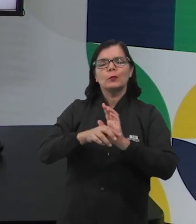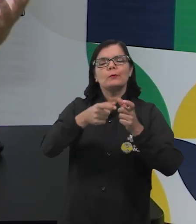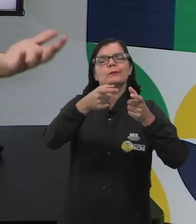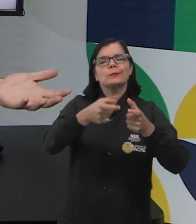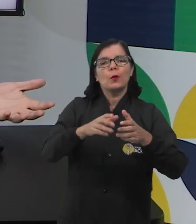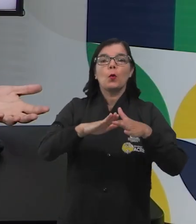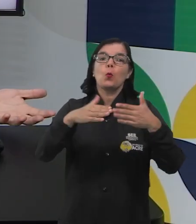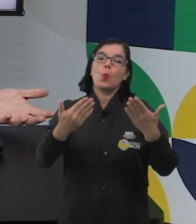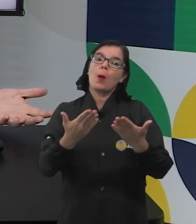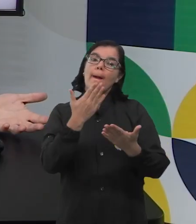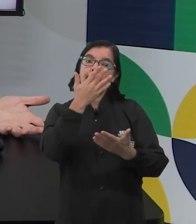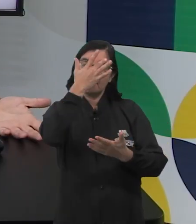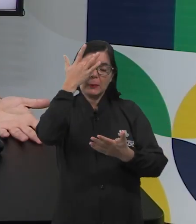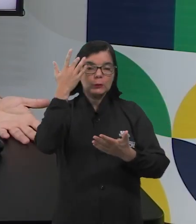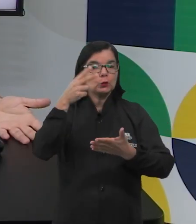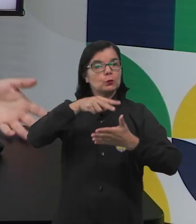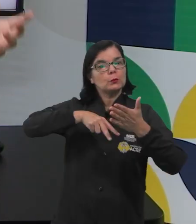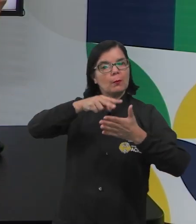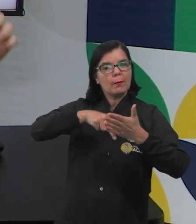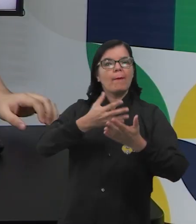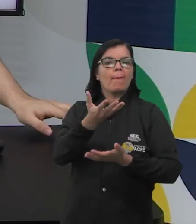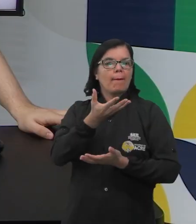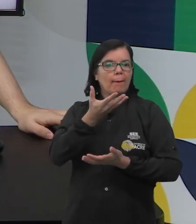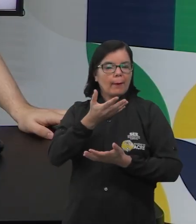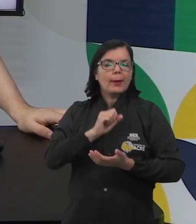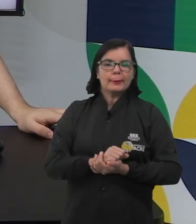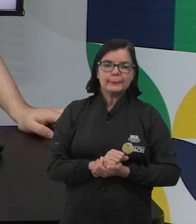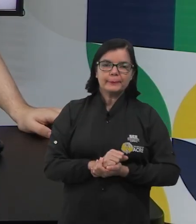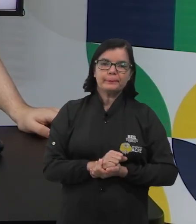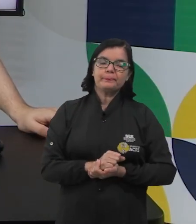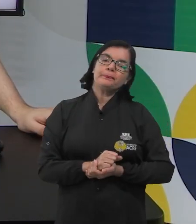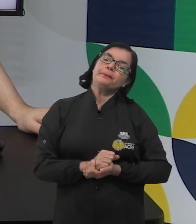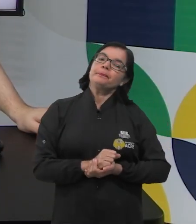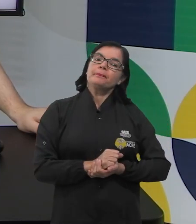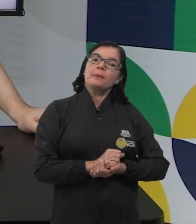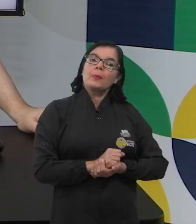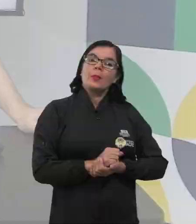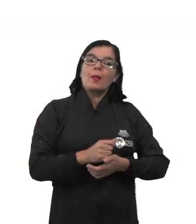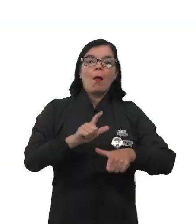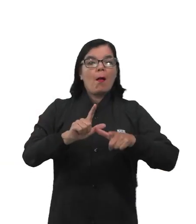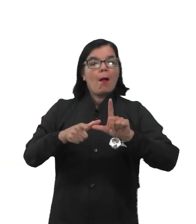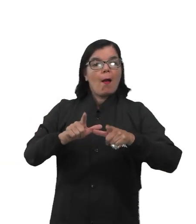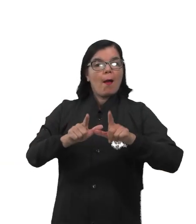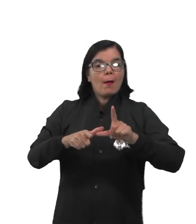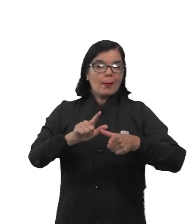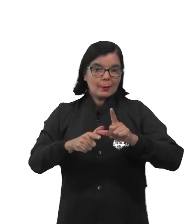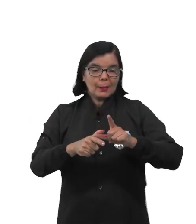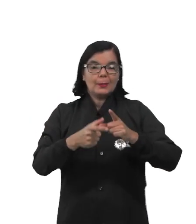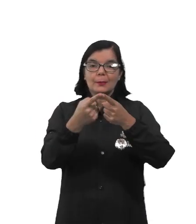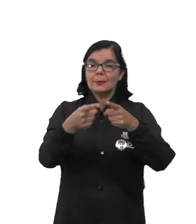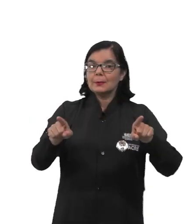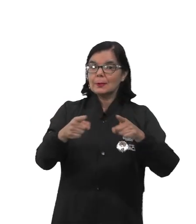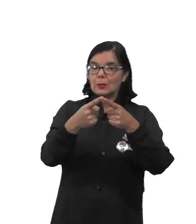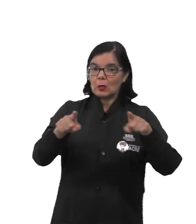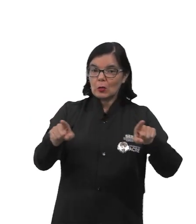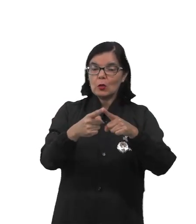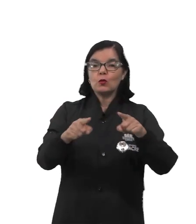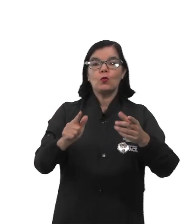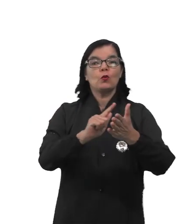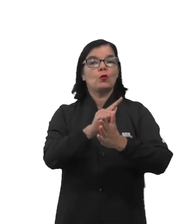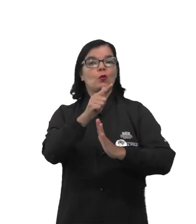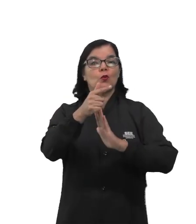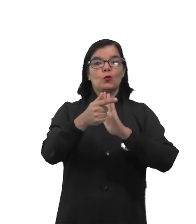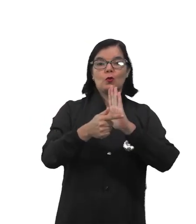qual que é o tipo de leitor que eu quero alcançar, ok? Muito bem. A letra da canção identifica-se com um